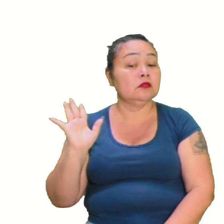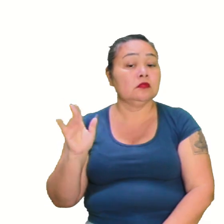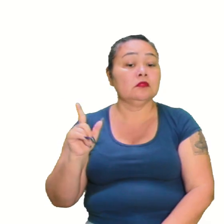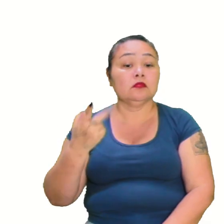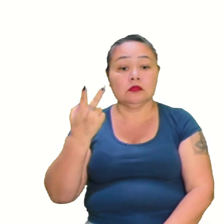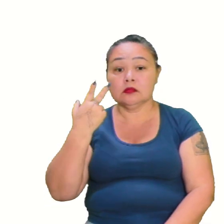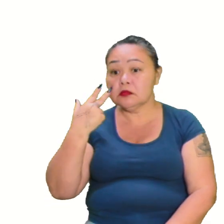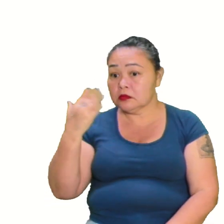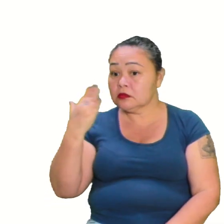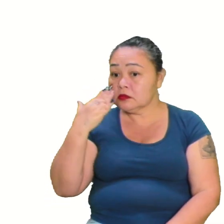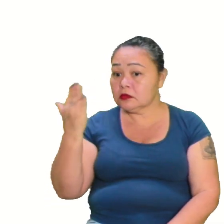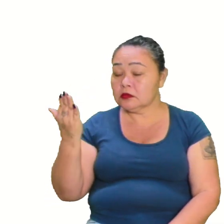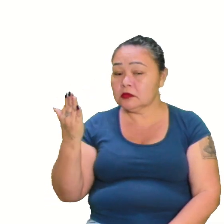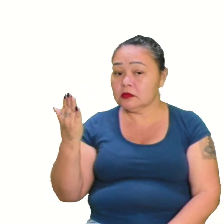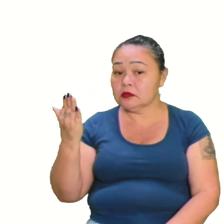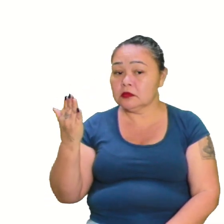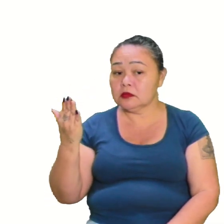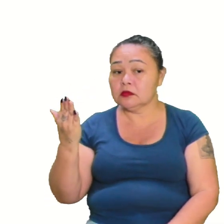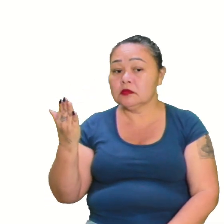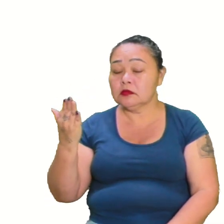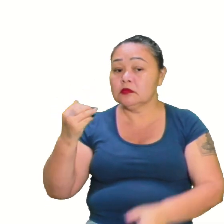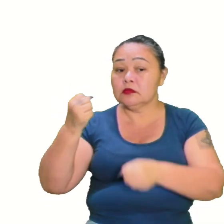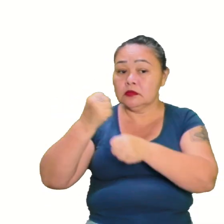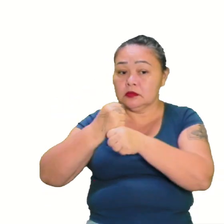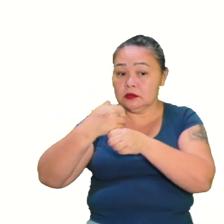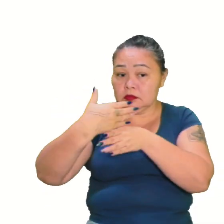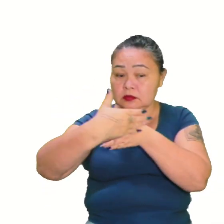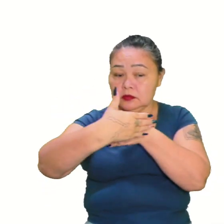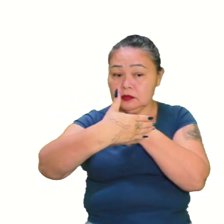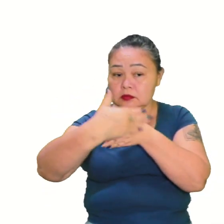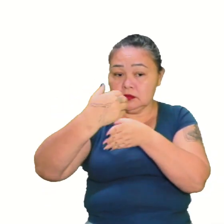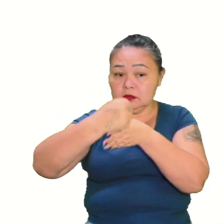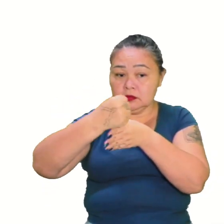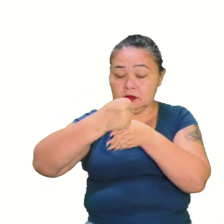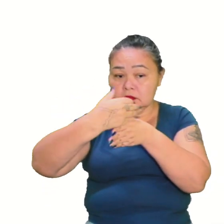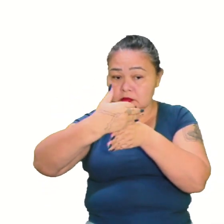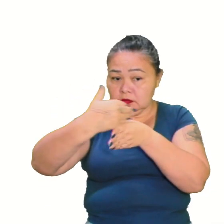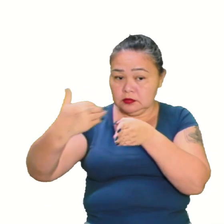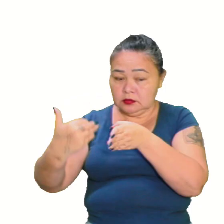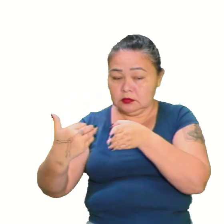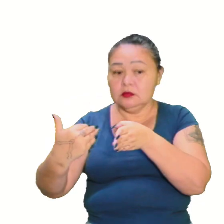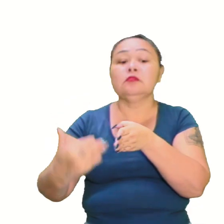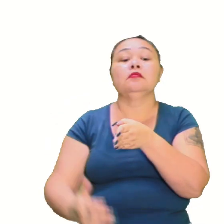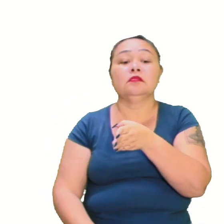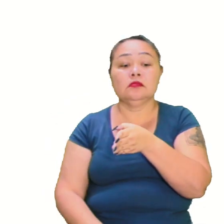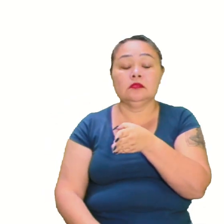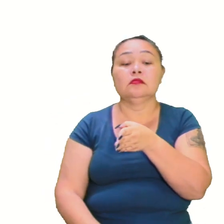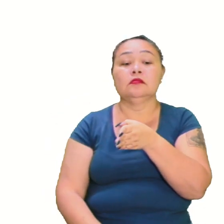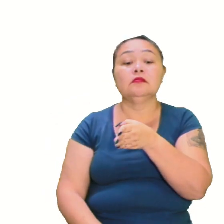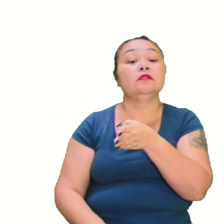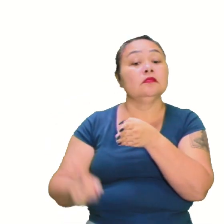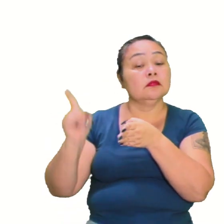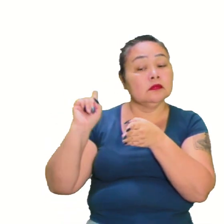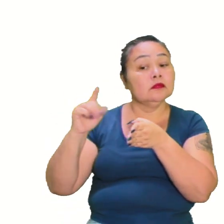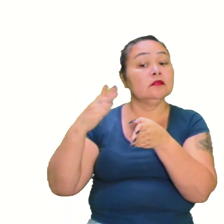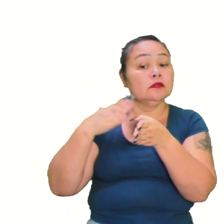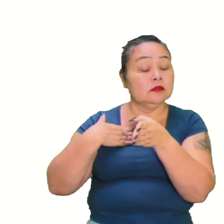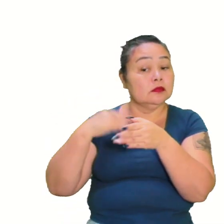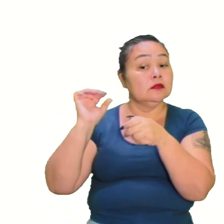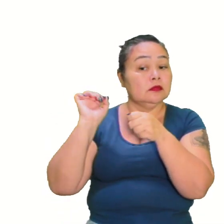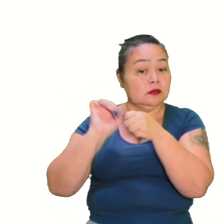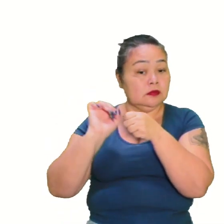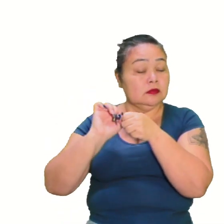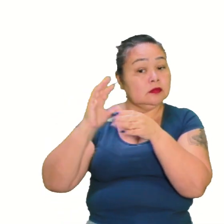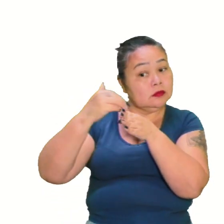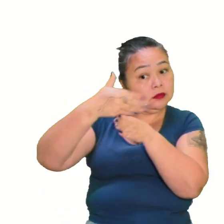aqui, ó, se vocês olharem direitinho aqui, ó, tem muro com muro. Tem um muro para cá e tem um muro para cá. Então, esse é meu, eu